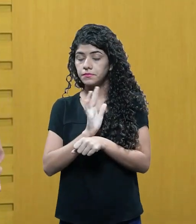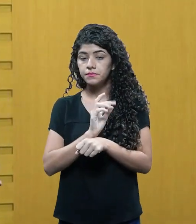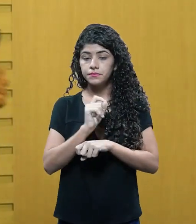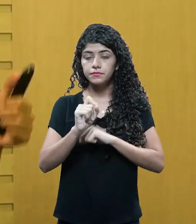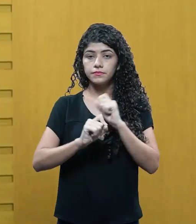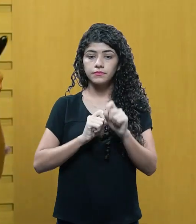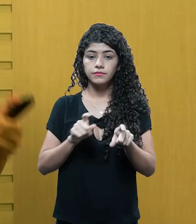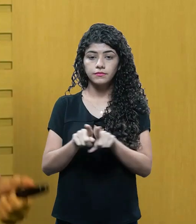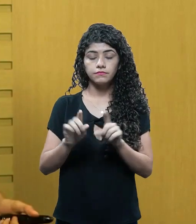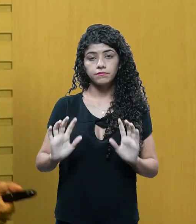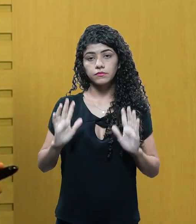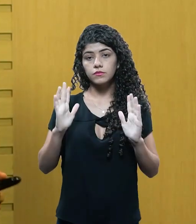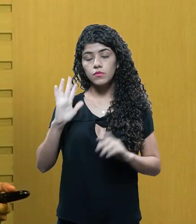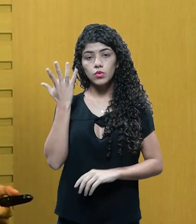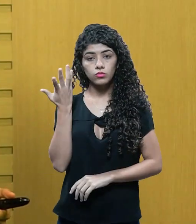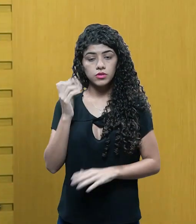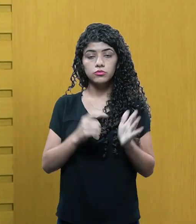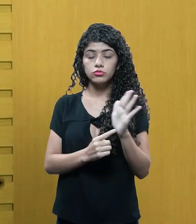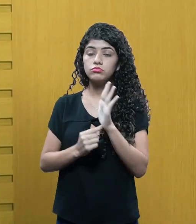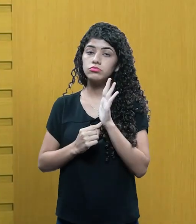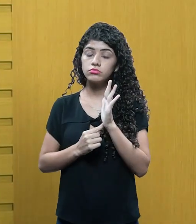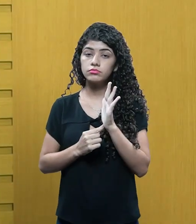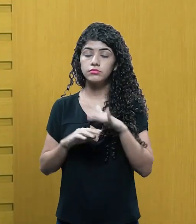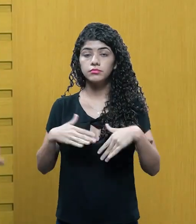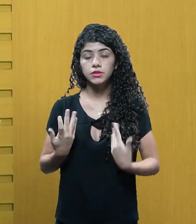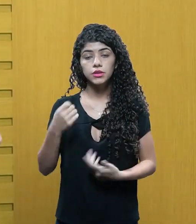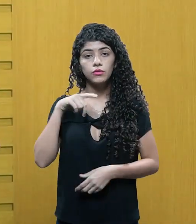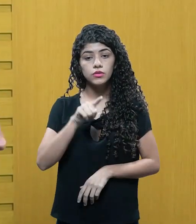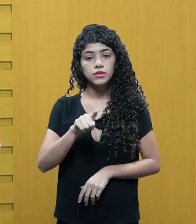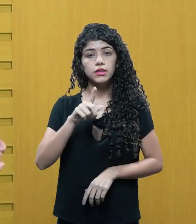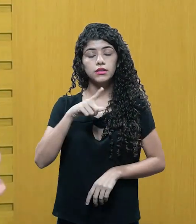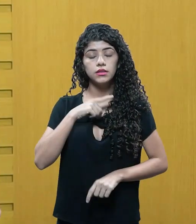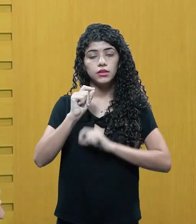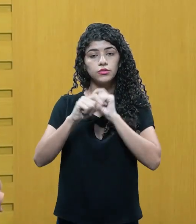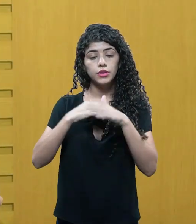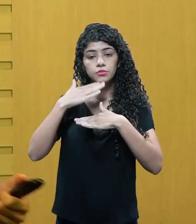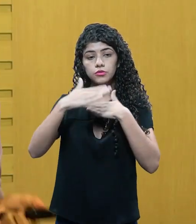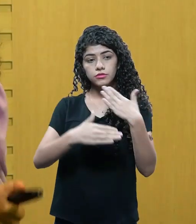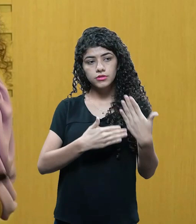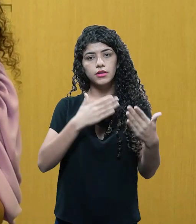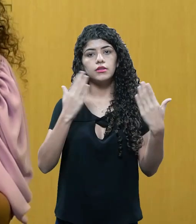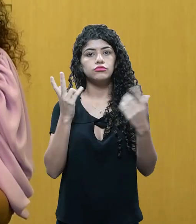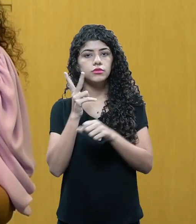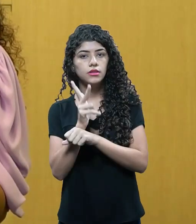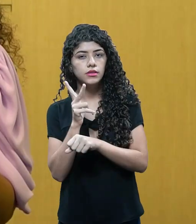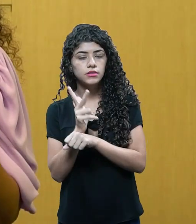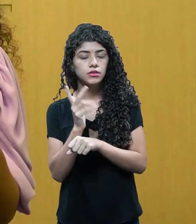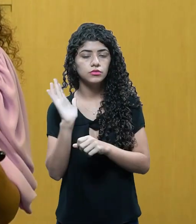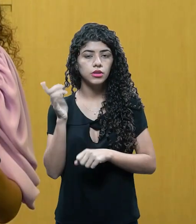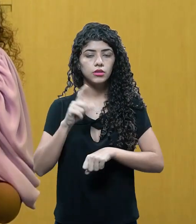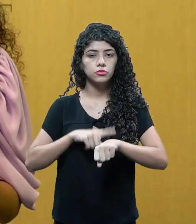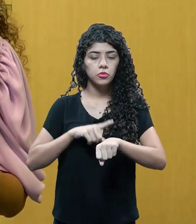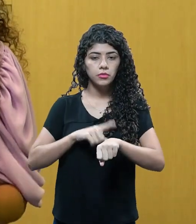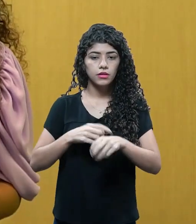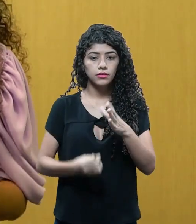cinematográfico as ações que serão representadas ali. Então, você já vai estar ali no processo do set, você vai estar em todos os momentos da produção